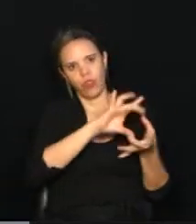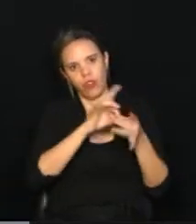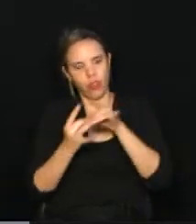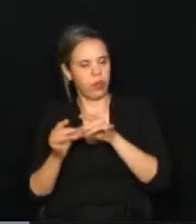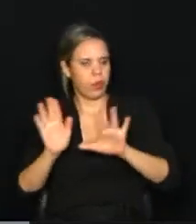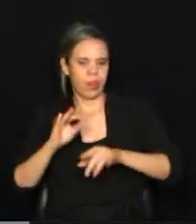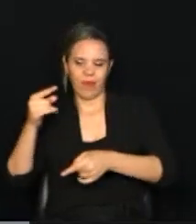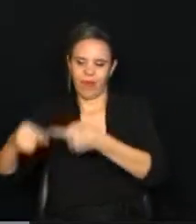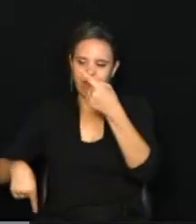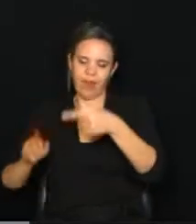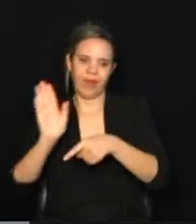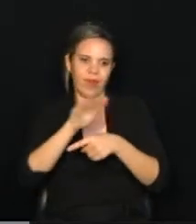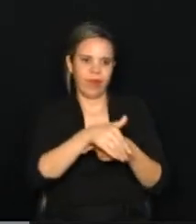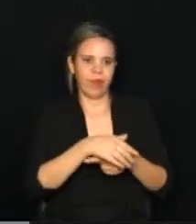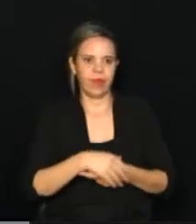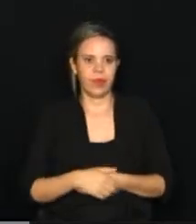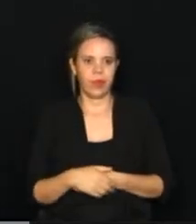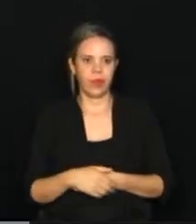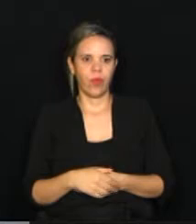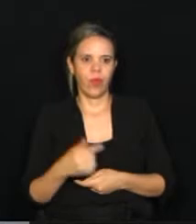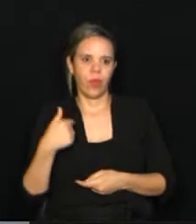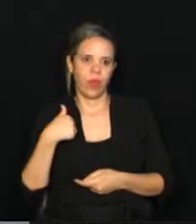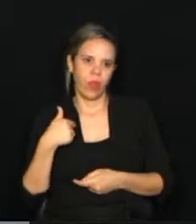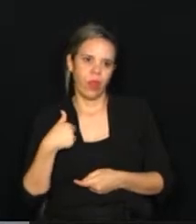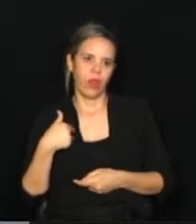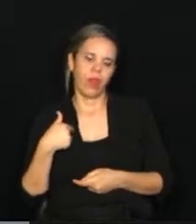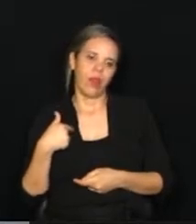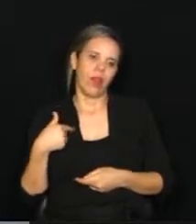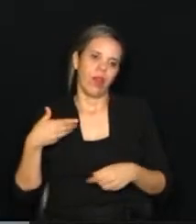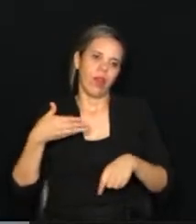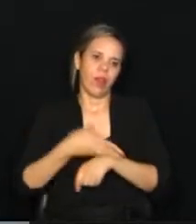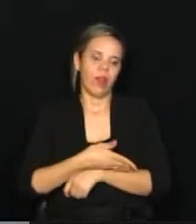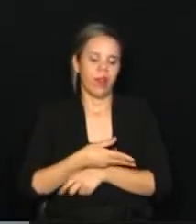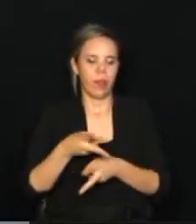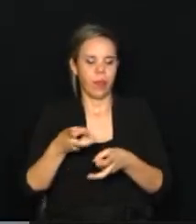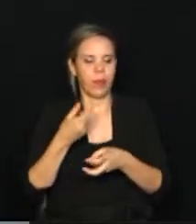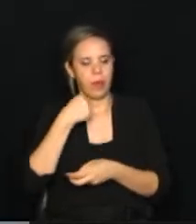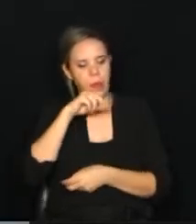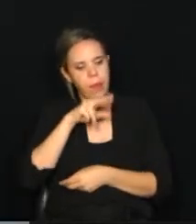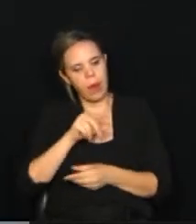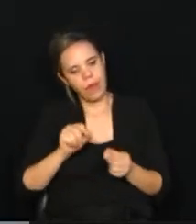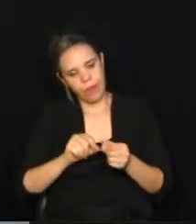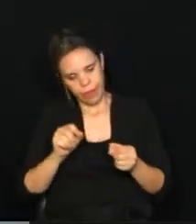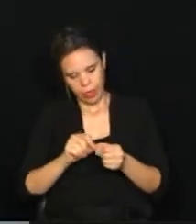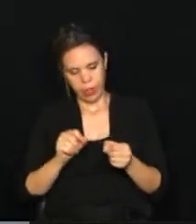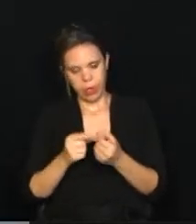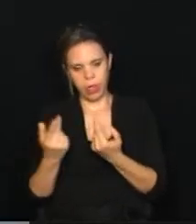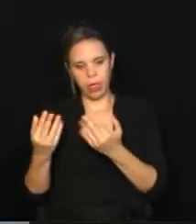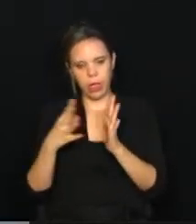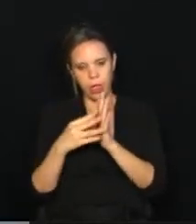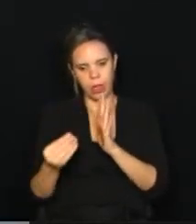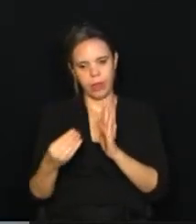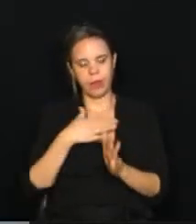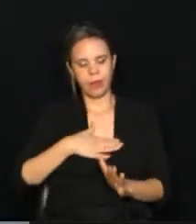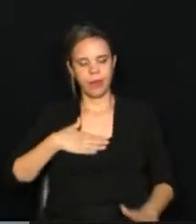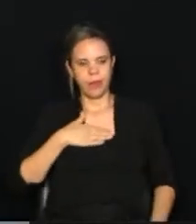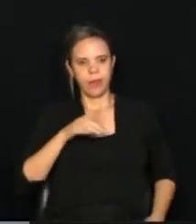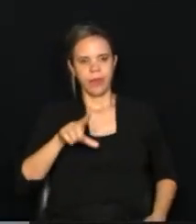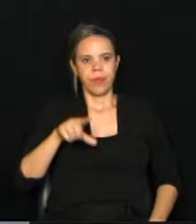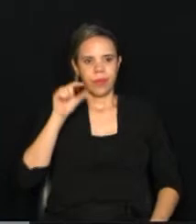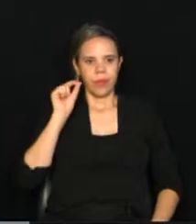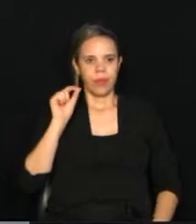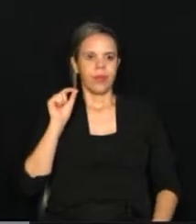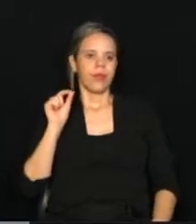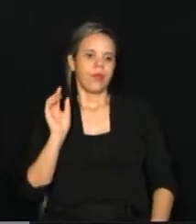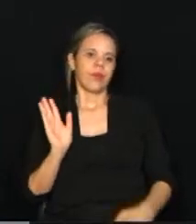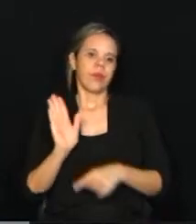ver com o basquete. Tá. E aí eu acabei sempre olhando minha irmã fazer e comecei a fazer igual e gostei e escolhi